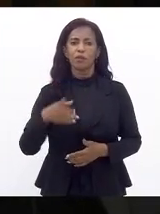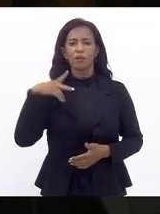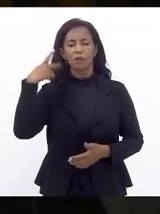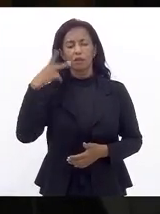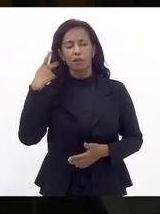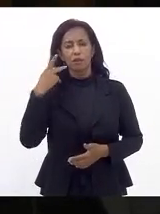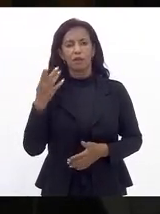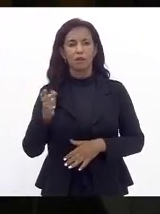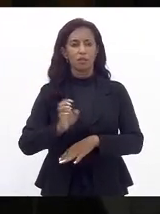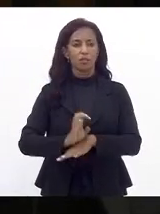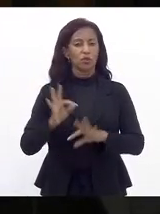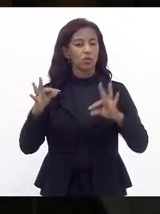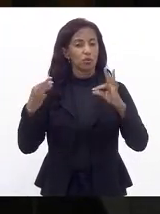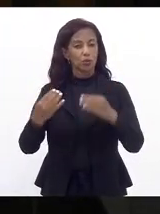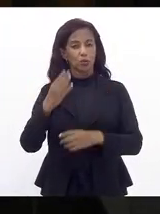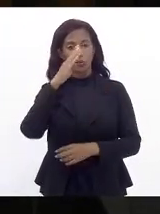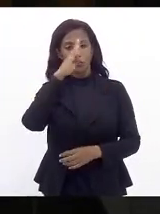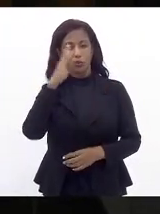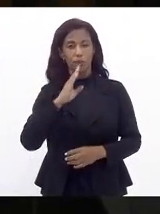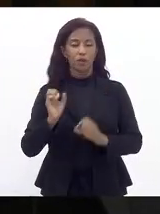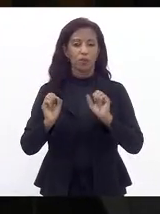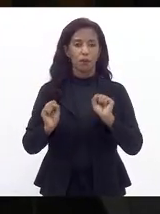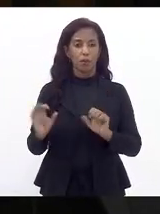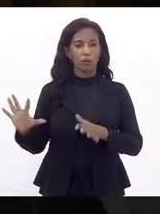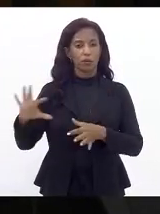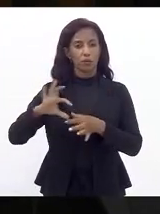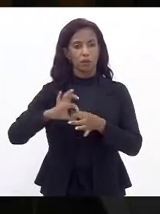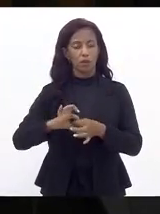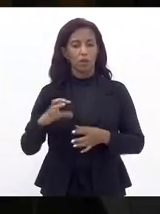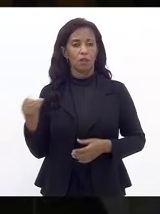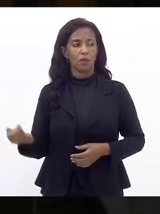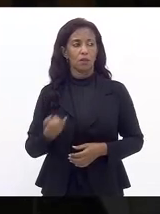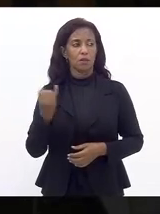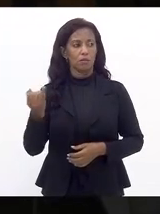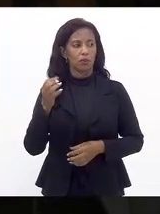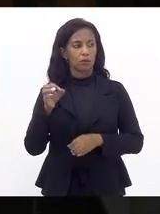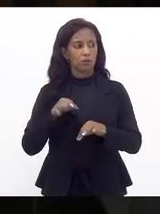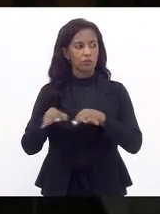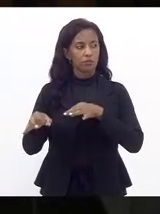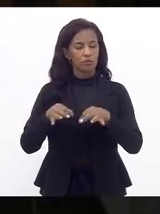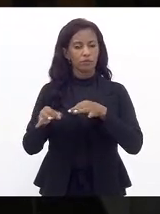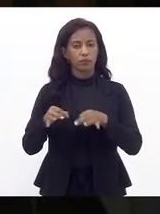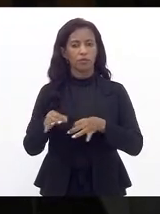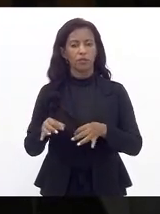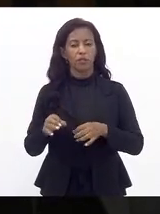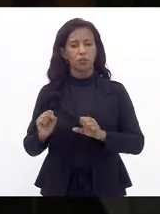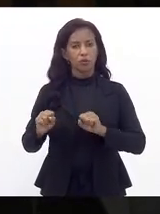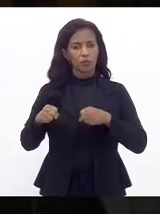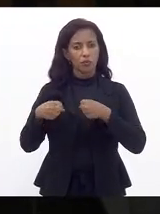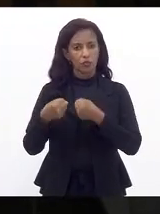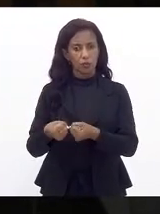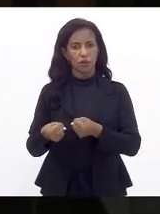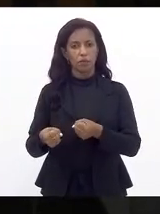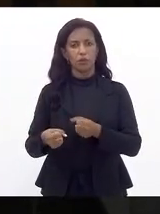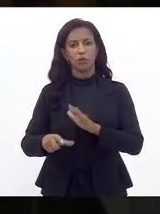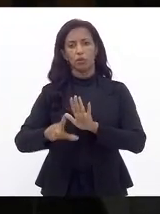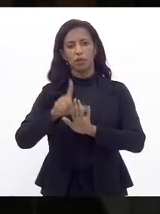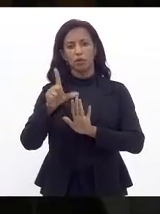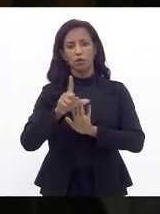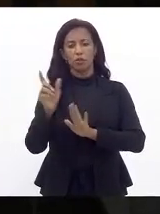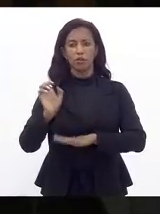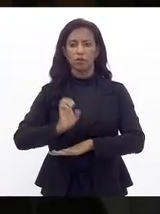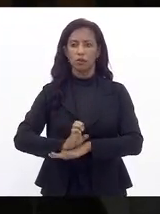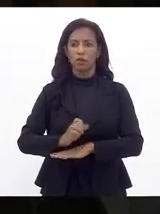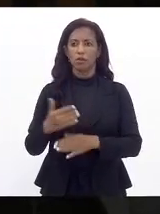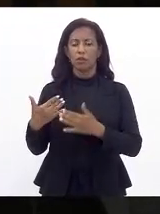parlamentares estaduais de todo o Brasil possam integrar essa importante organização de fortalecimento do Legislativo Estadual.